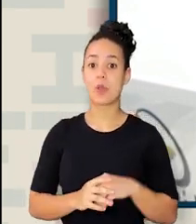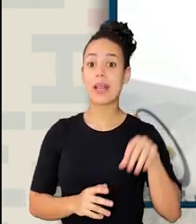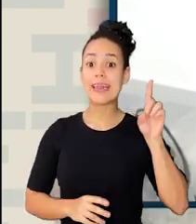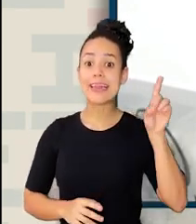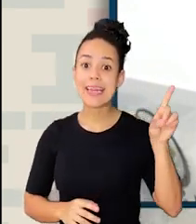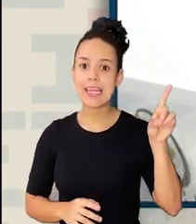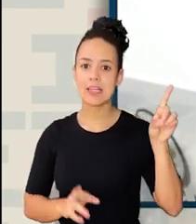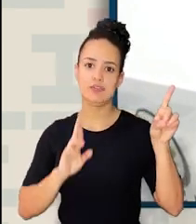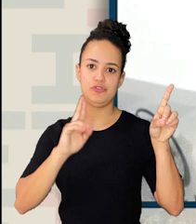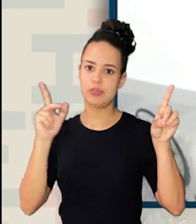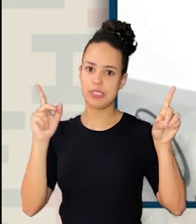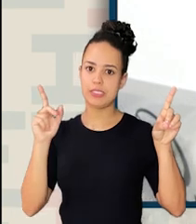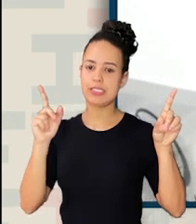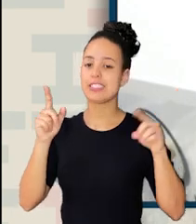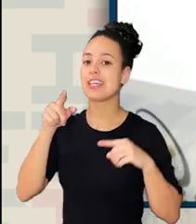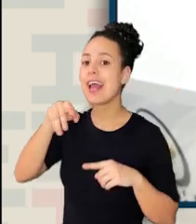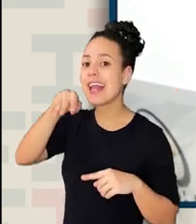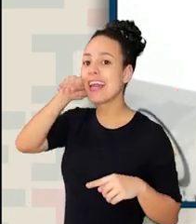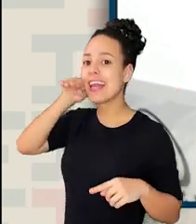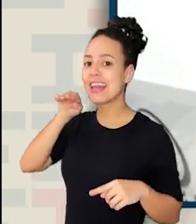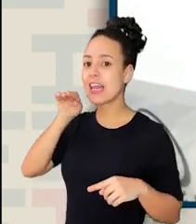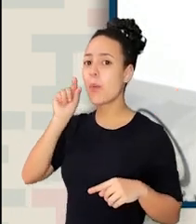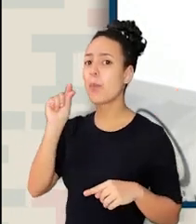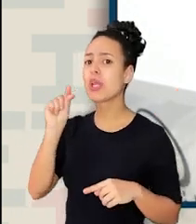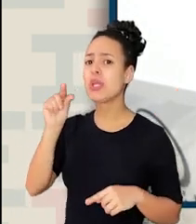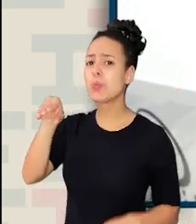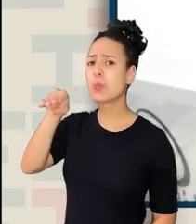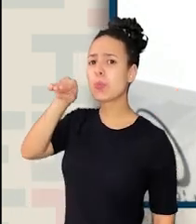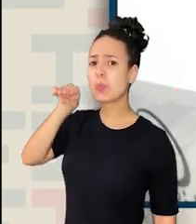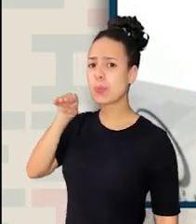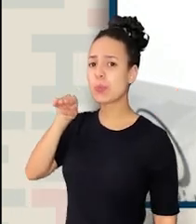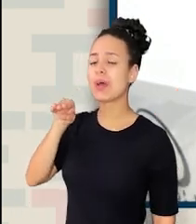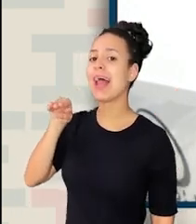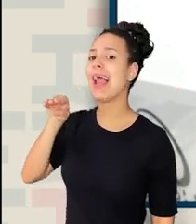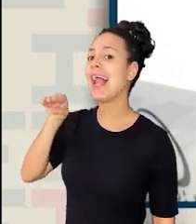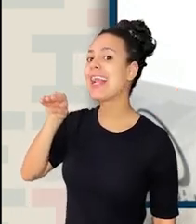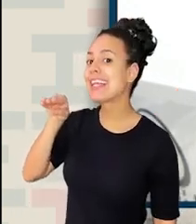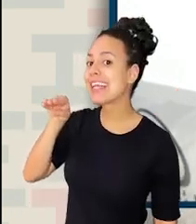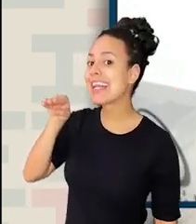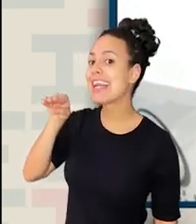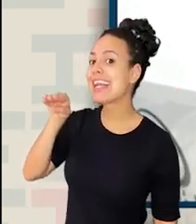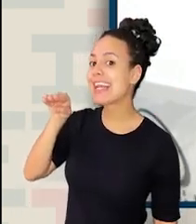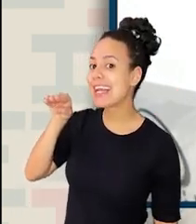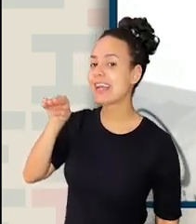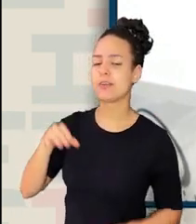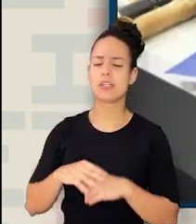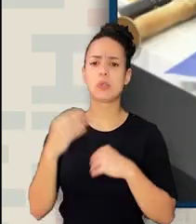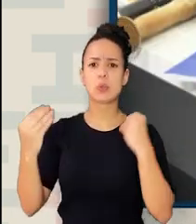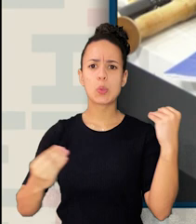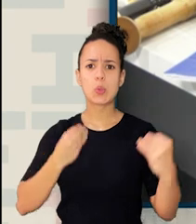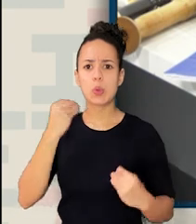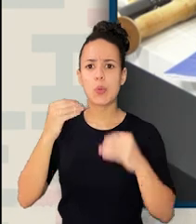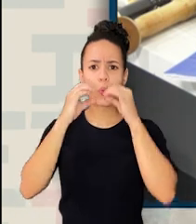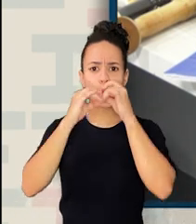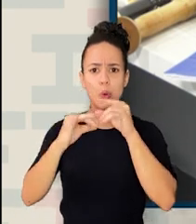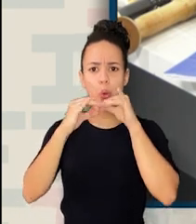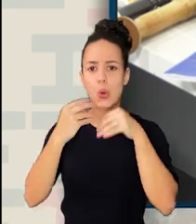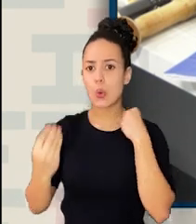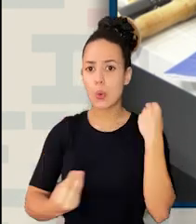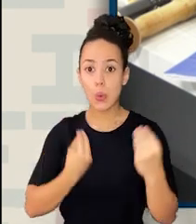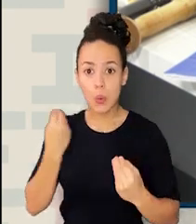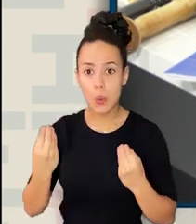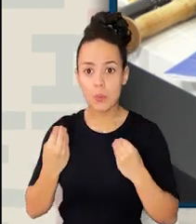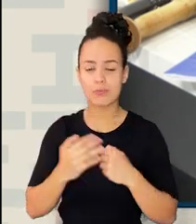é diferente, ó. D, D, D. A língua vai um pouquinho mais para trás. E como isso soa na flauta,